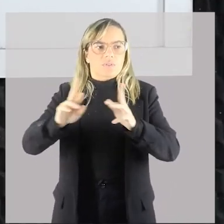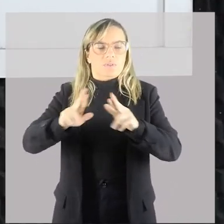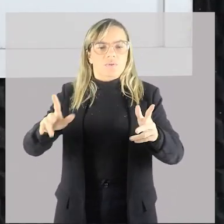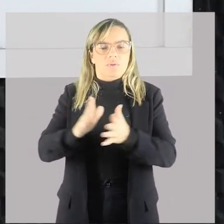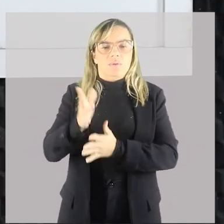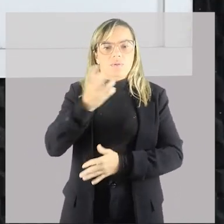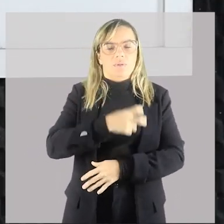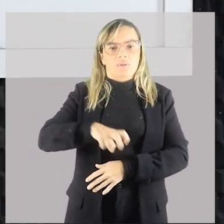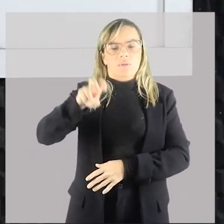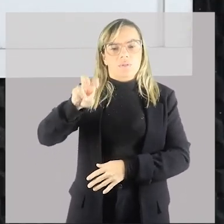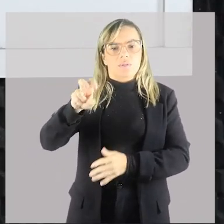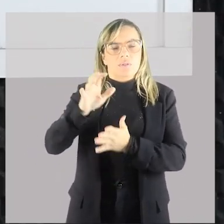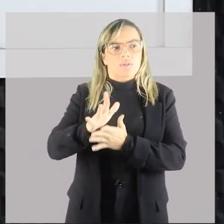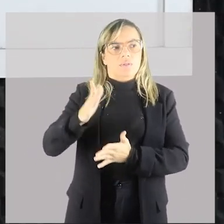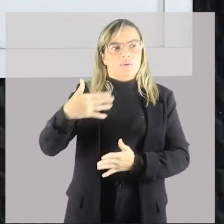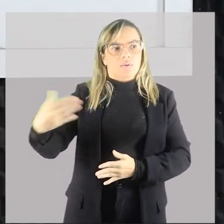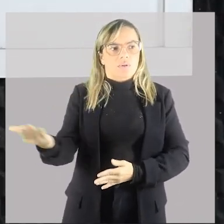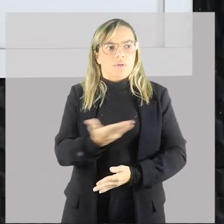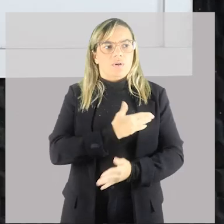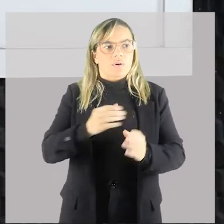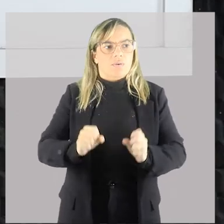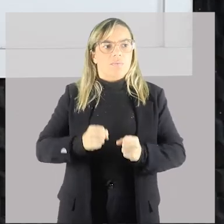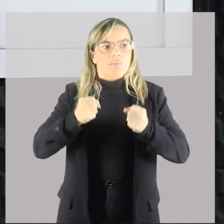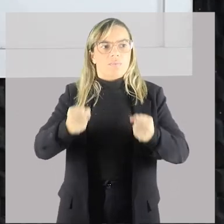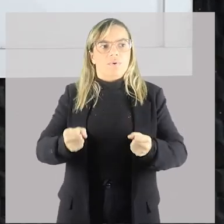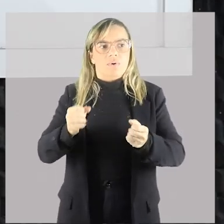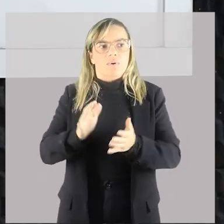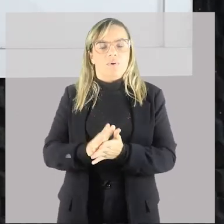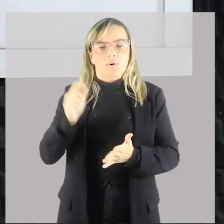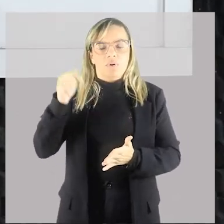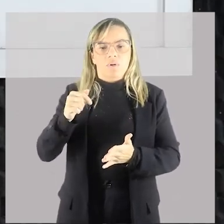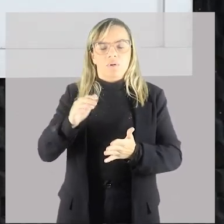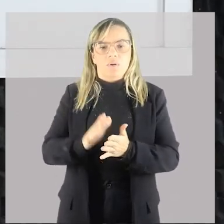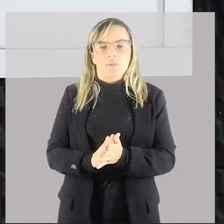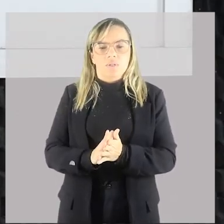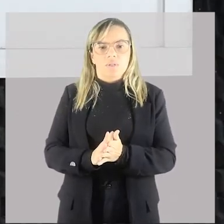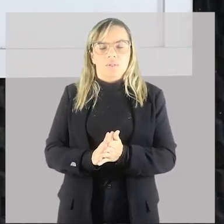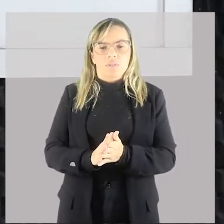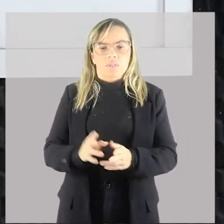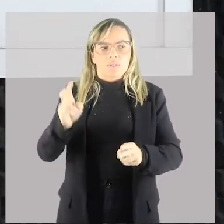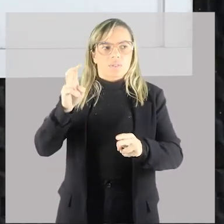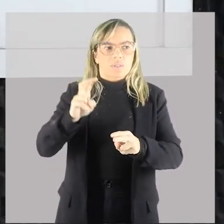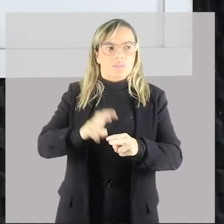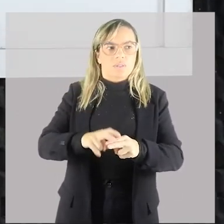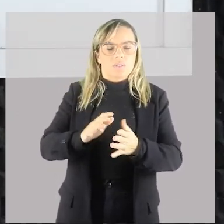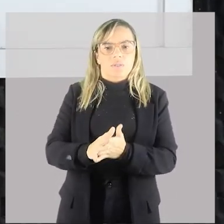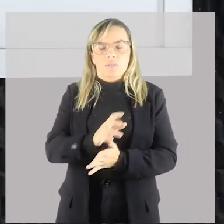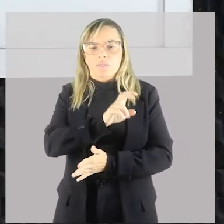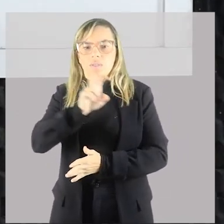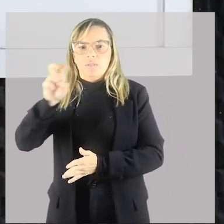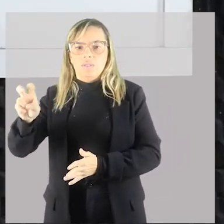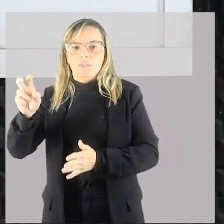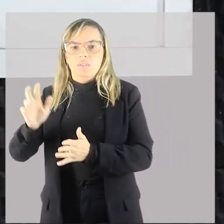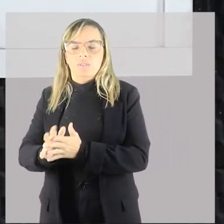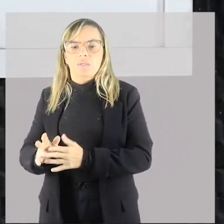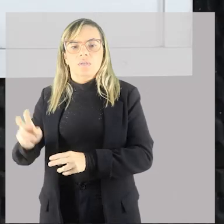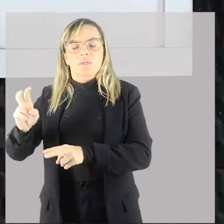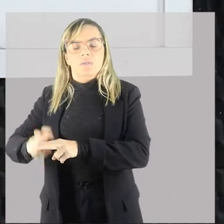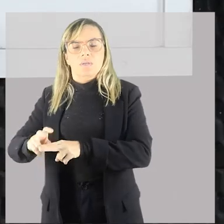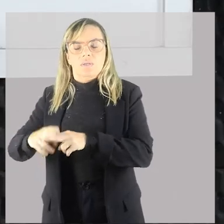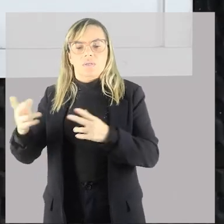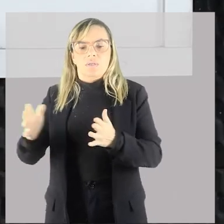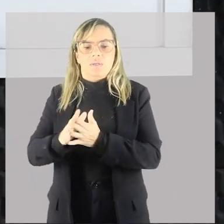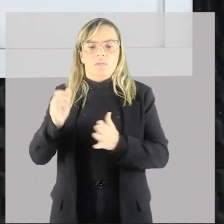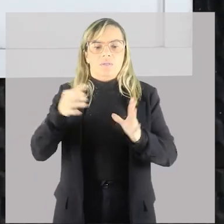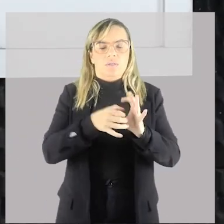diferentes 5 amigos podem ocupar 5 cadeiras? Então, como eu falei, a quantidade de elementos que você tem disponível para formar os